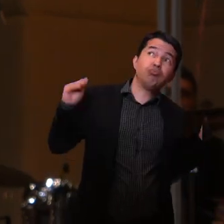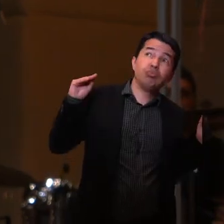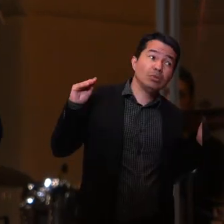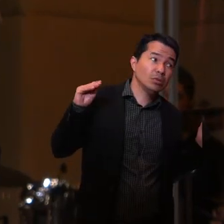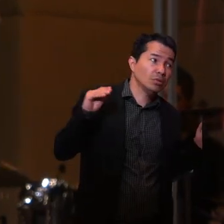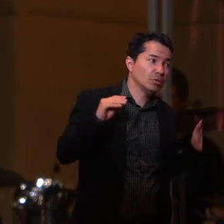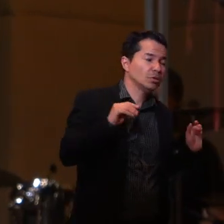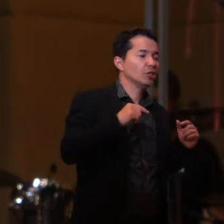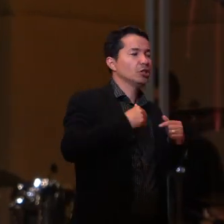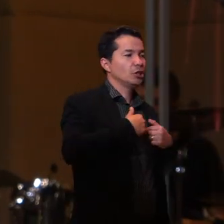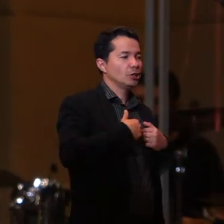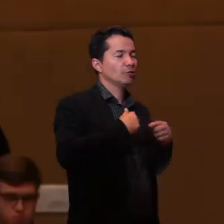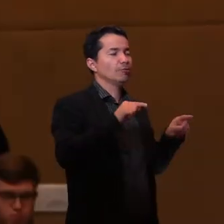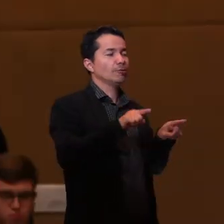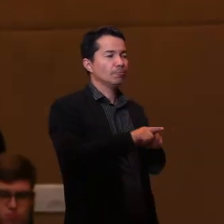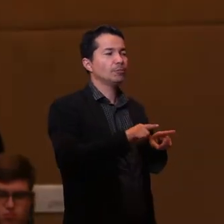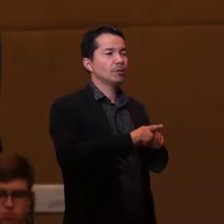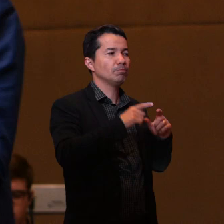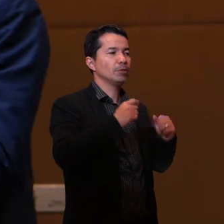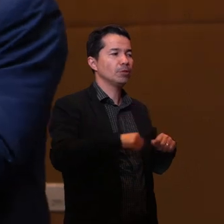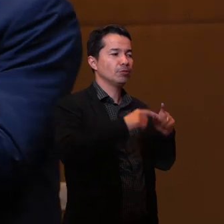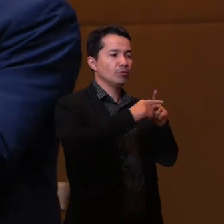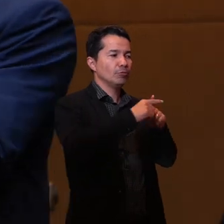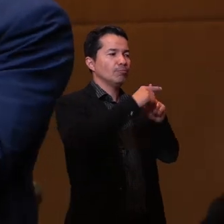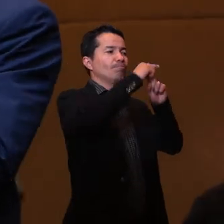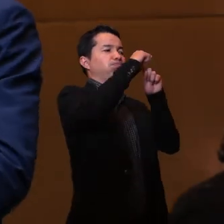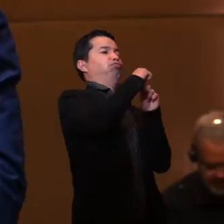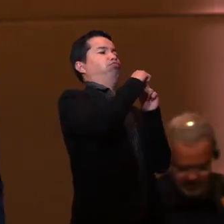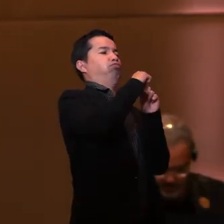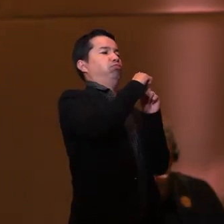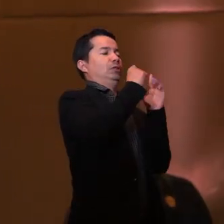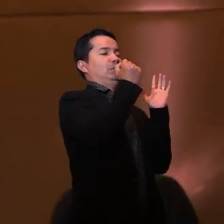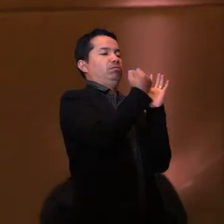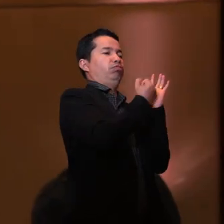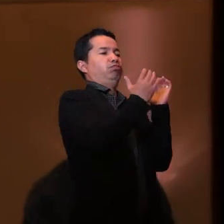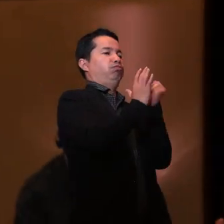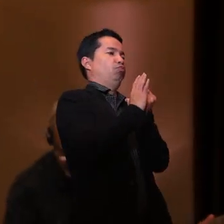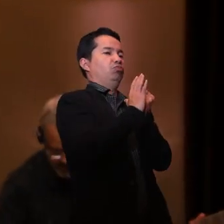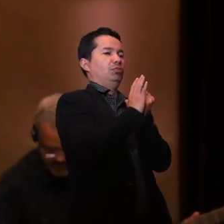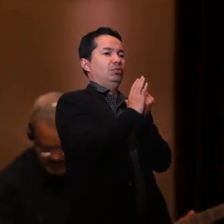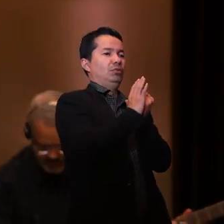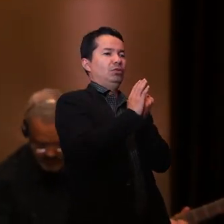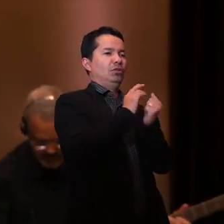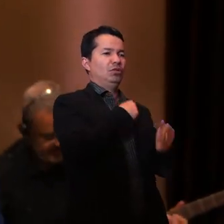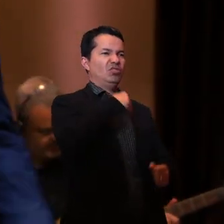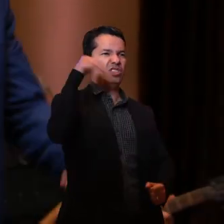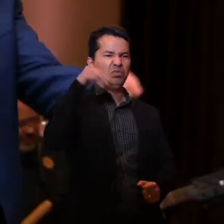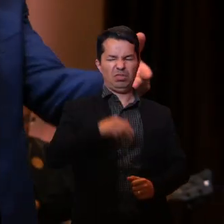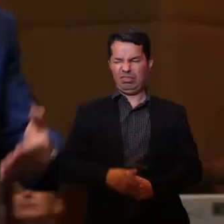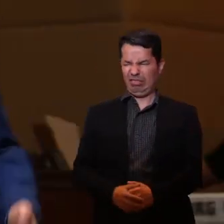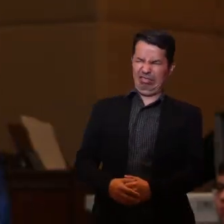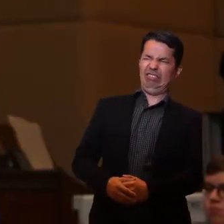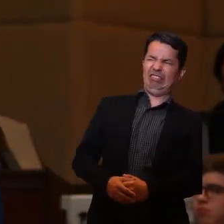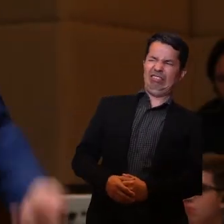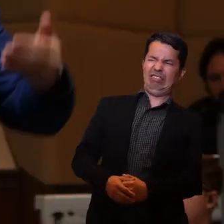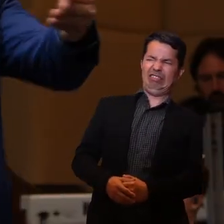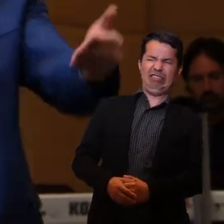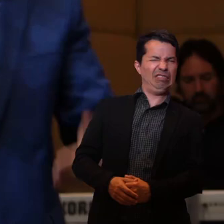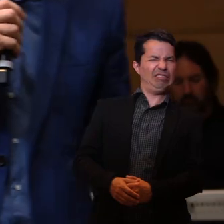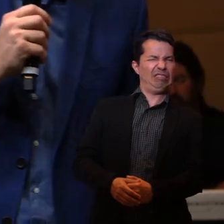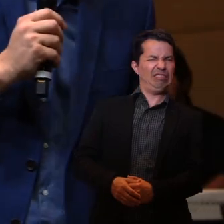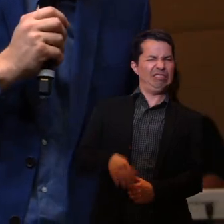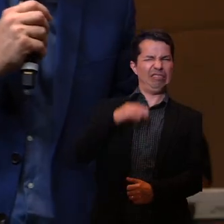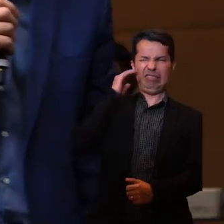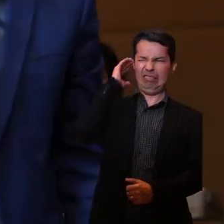Eu creio que Nicodemos não entendeu a respeito do que Jesus estava falando naquele momento. Ele sabia a história. Que história